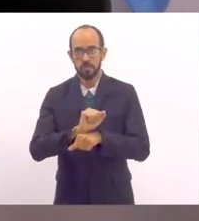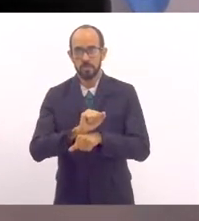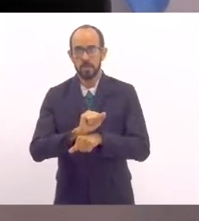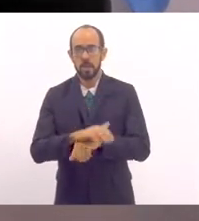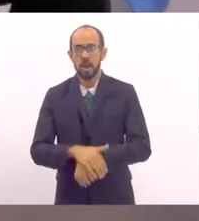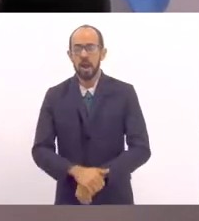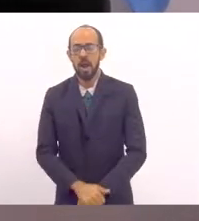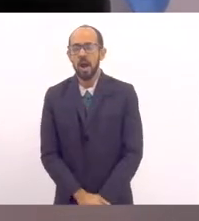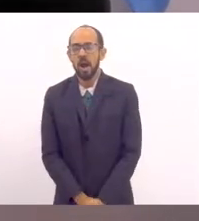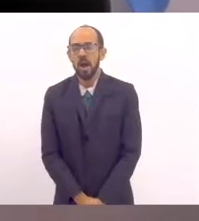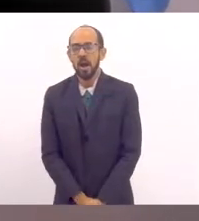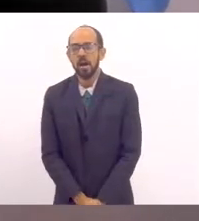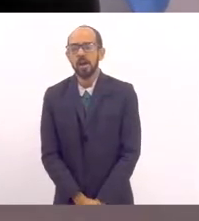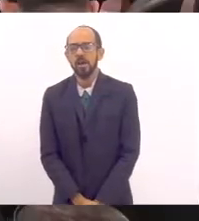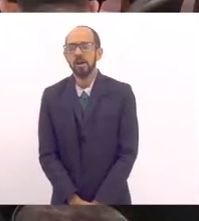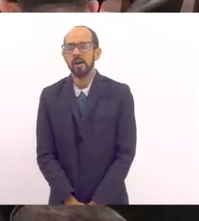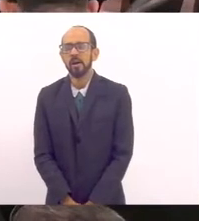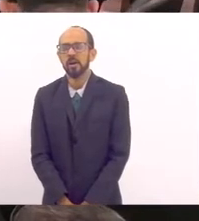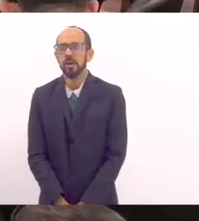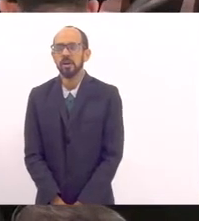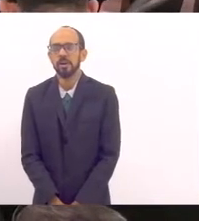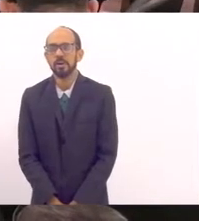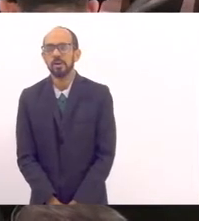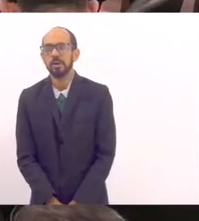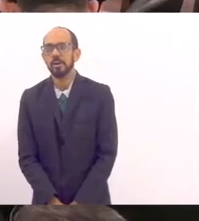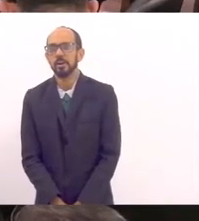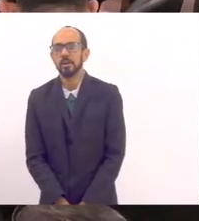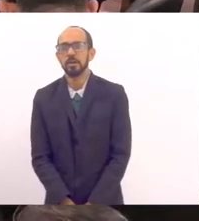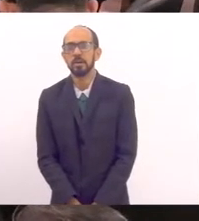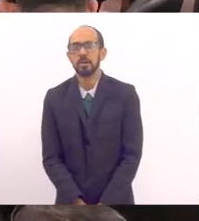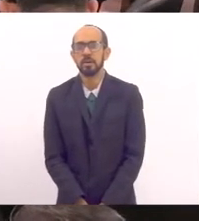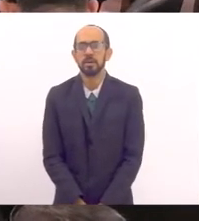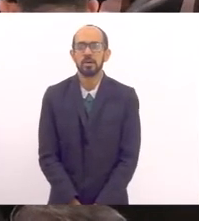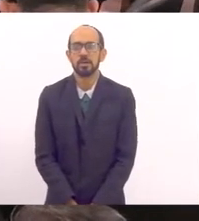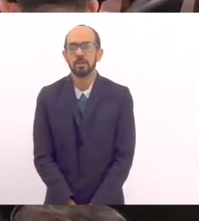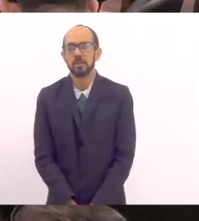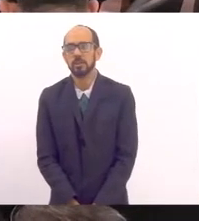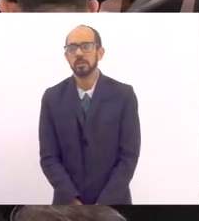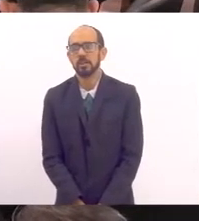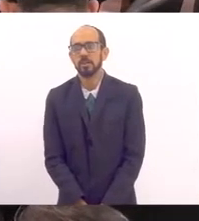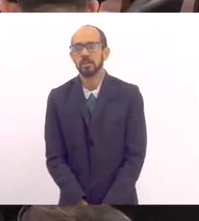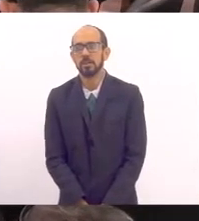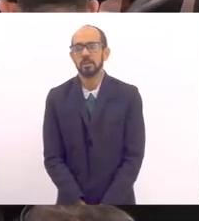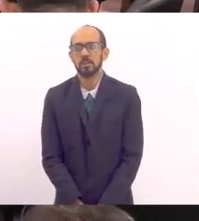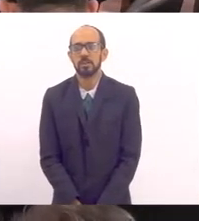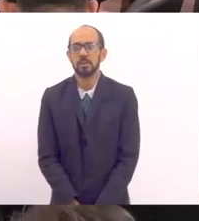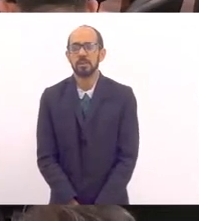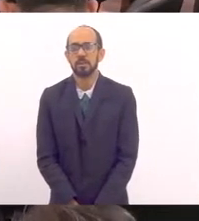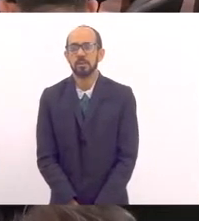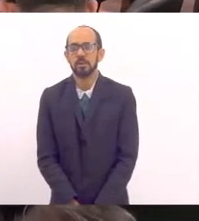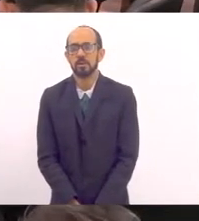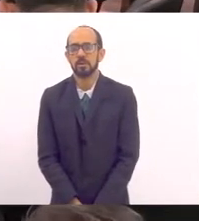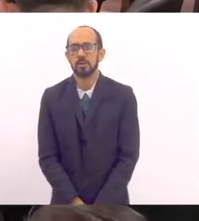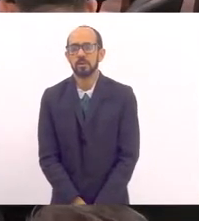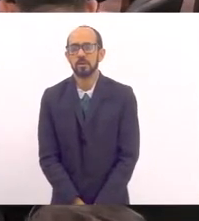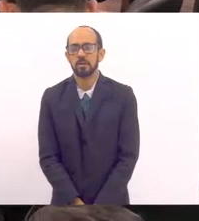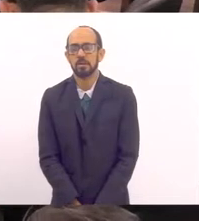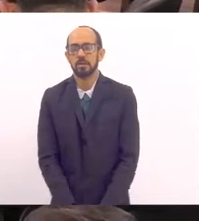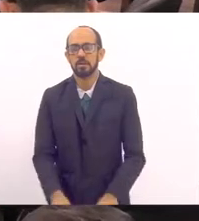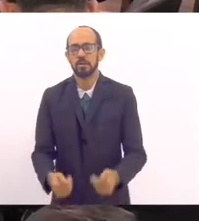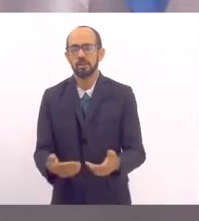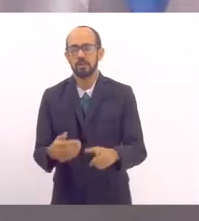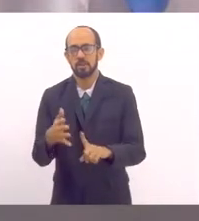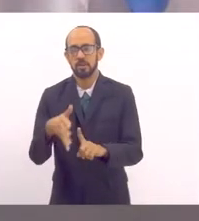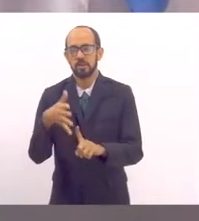lei do fundo já estava tramitando. Foi? Estava saindo, uma lei estadual. O próximo